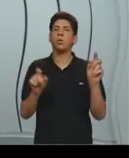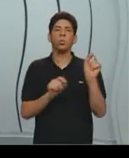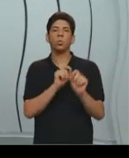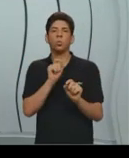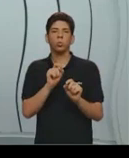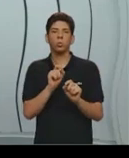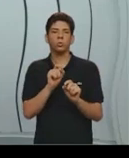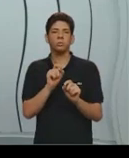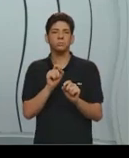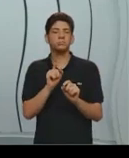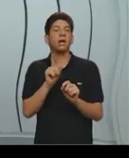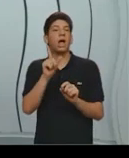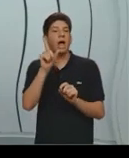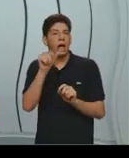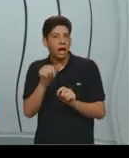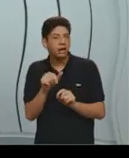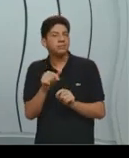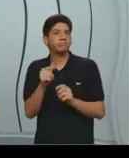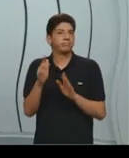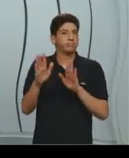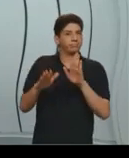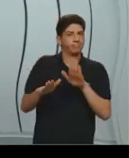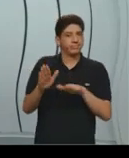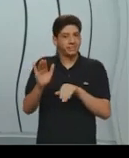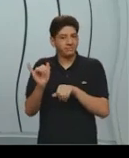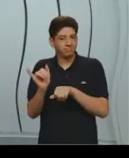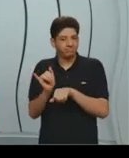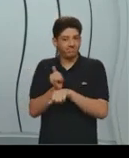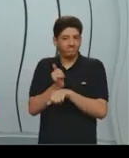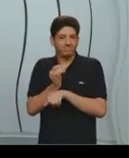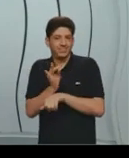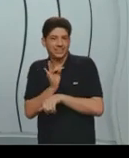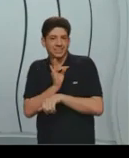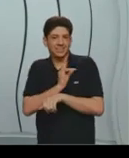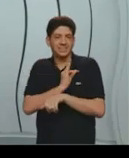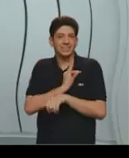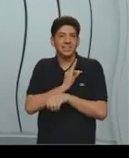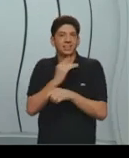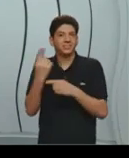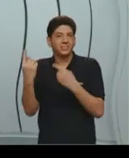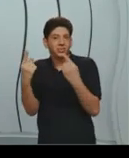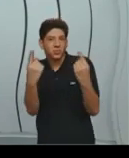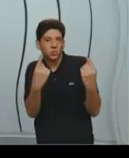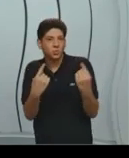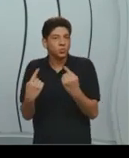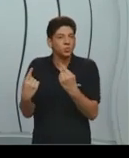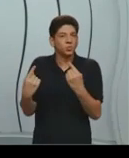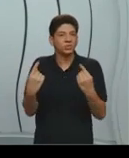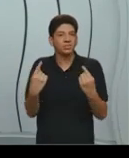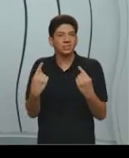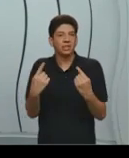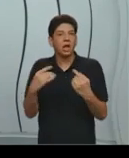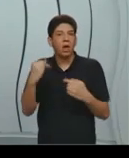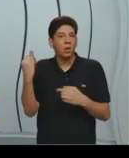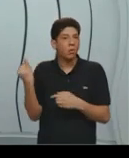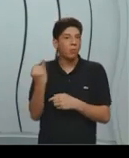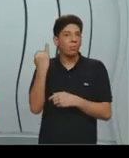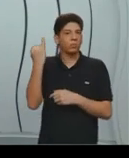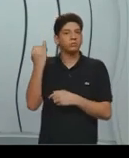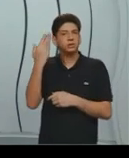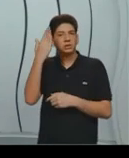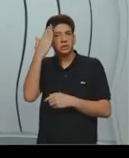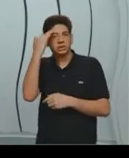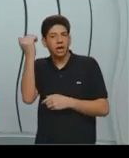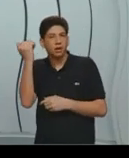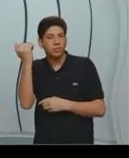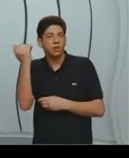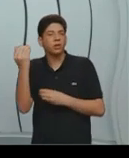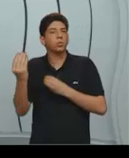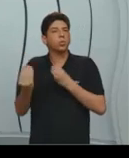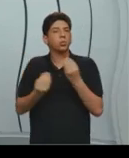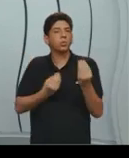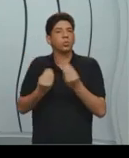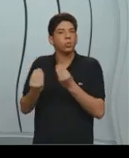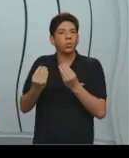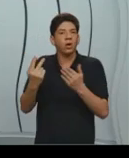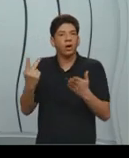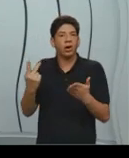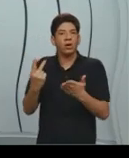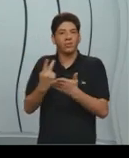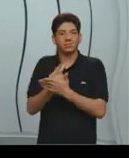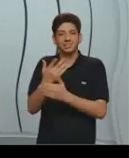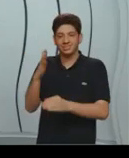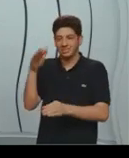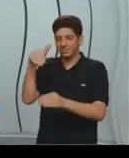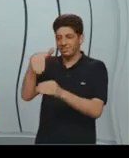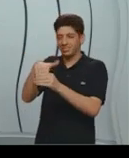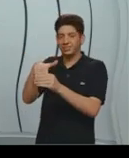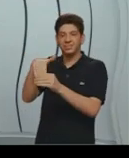uma forma mais técnica, e às vezes geralmente vamos discutir política, é importante que eu saiba isso, aquilo, sobre como são feitas as eleições,